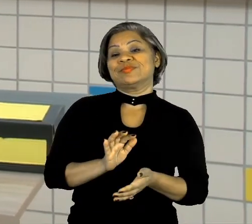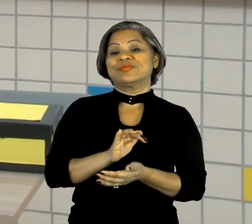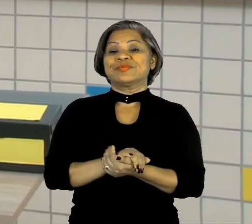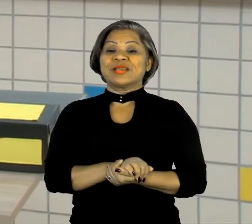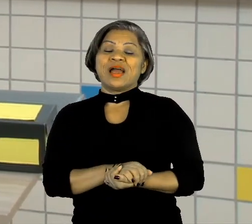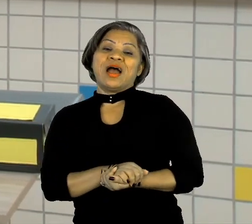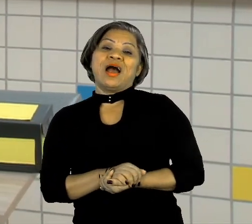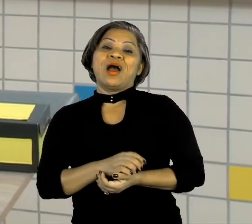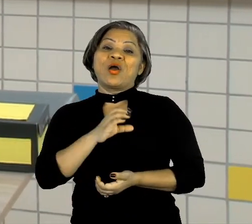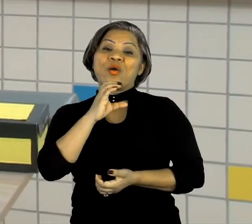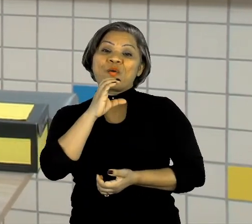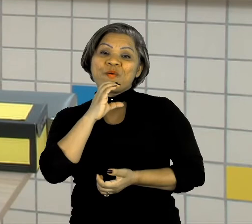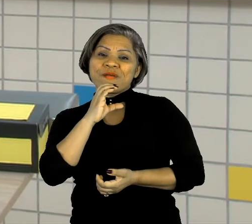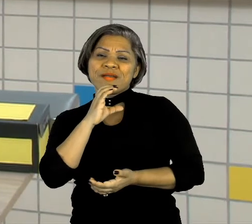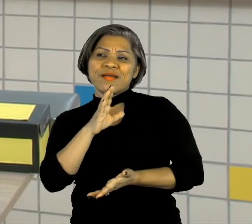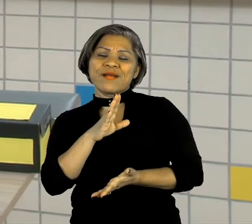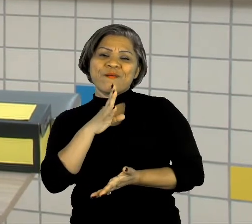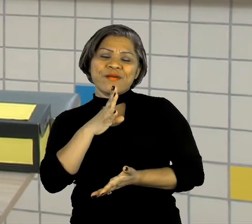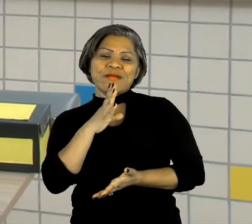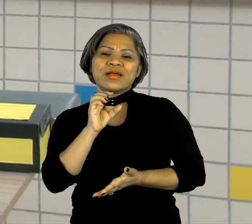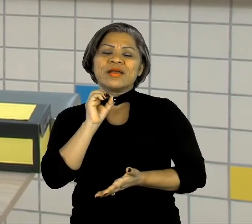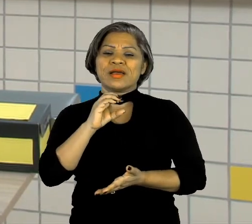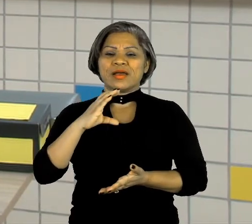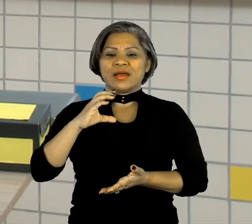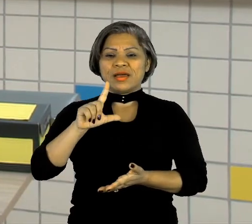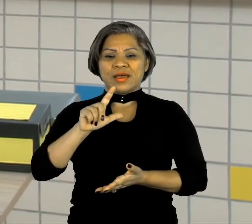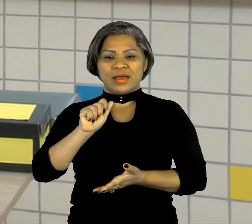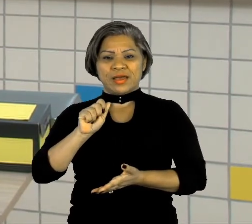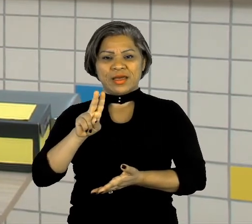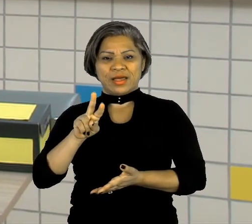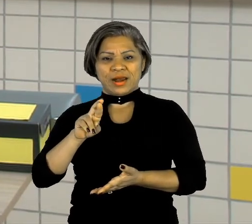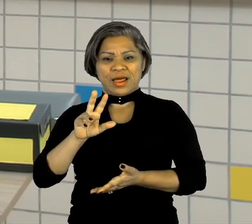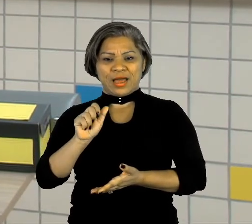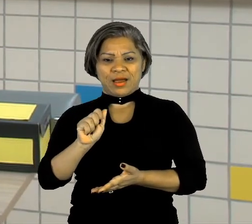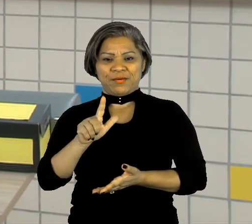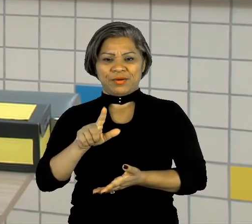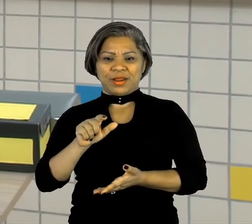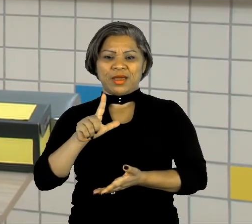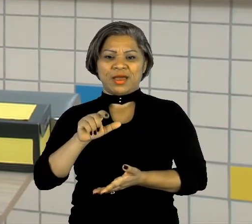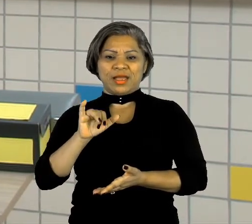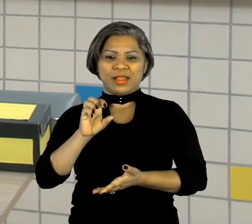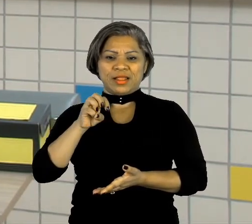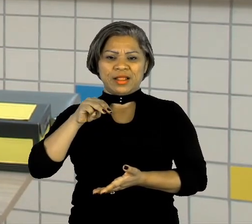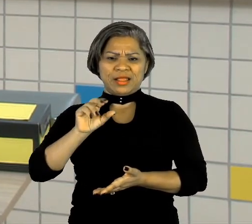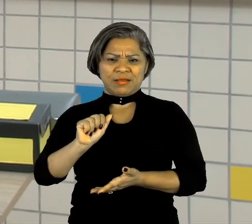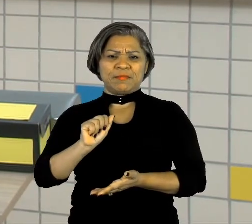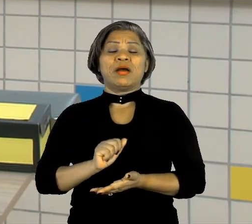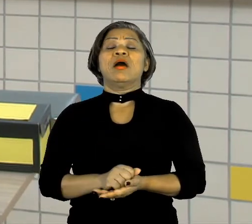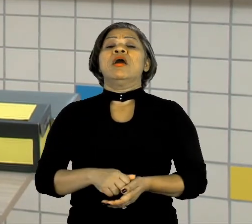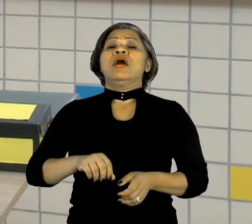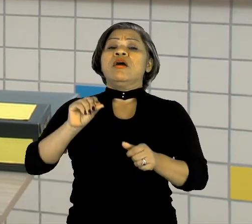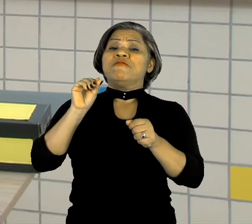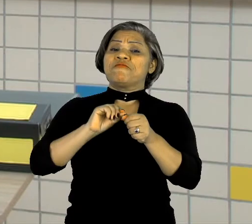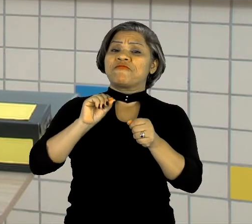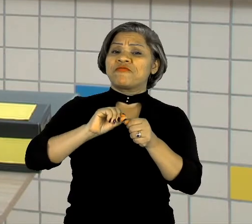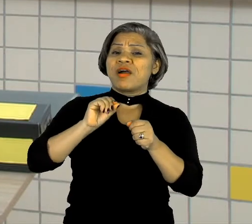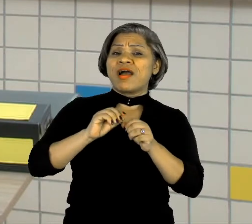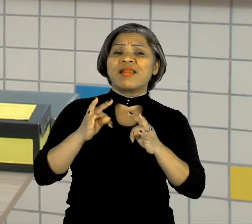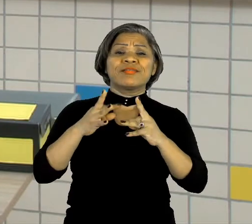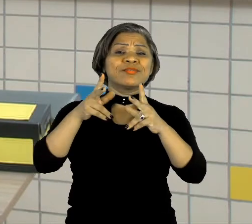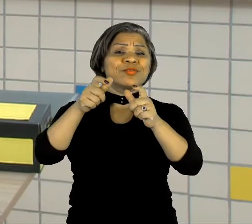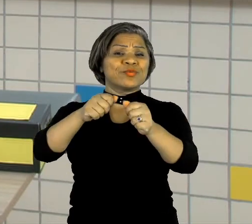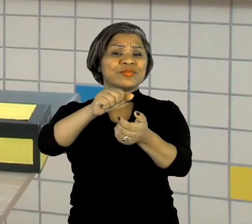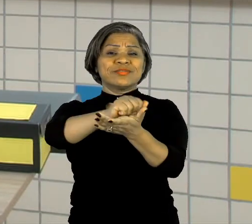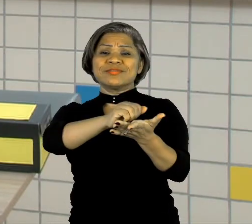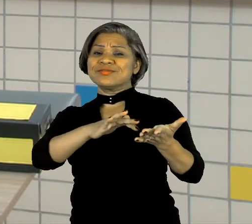Lima Machado, lá da escola Maria Verônica, e diz que faz todas as atividades, assiste todas as aulas. Beijo, princesa